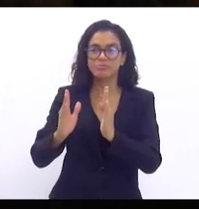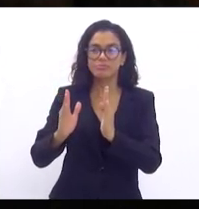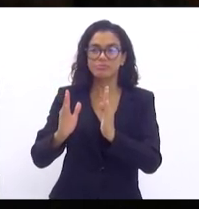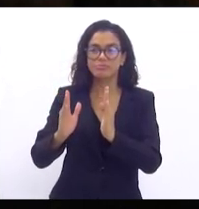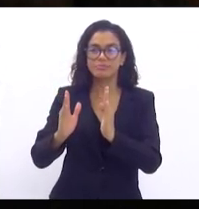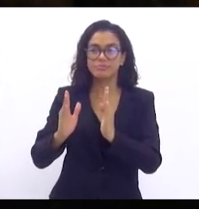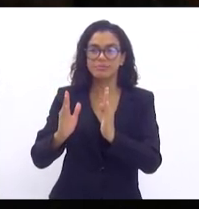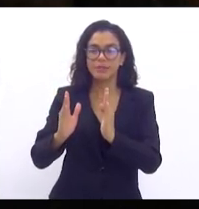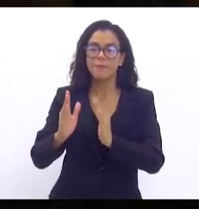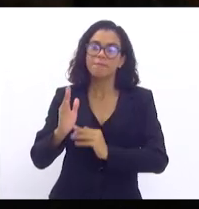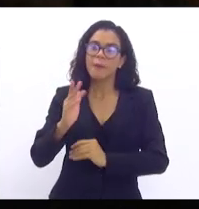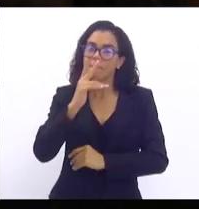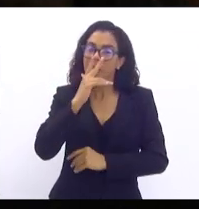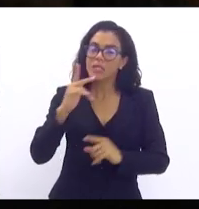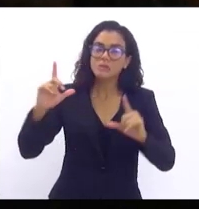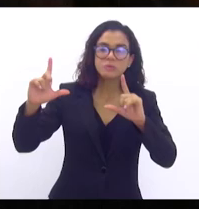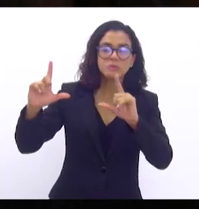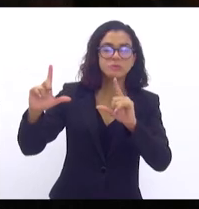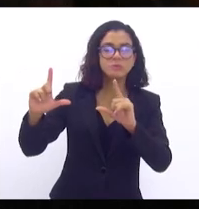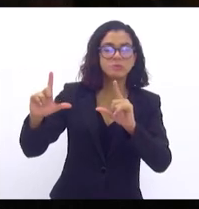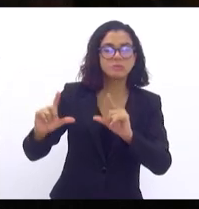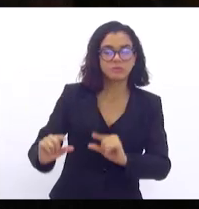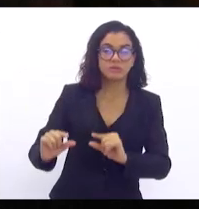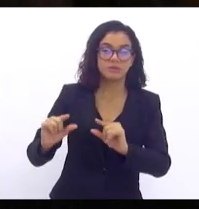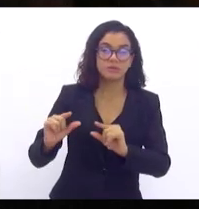estão sendo reduzidos.